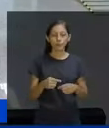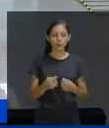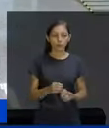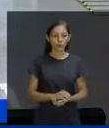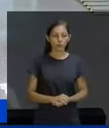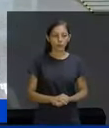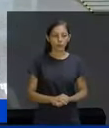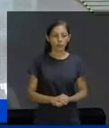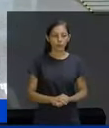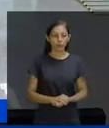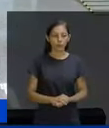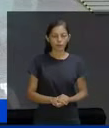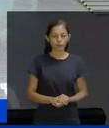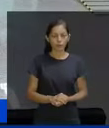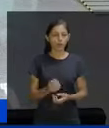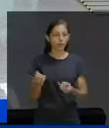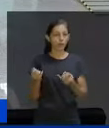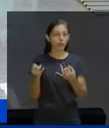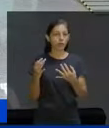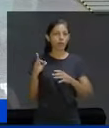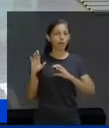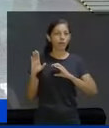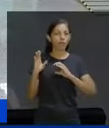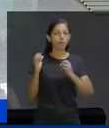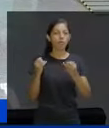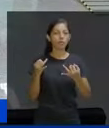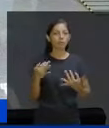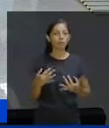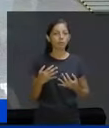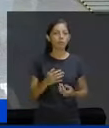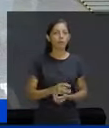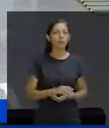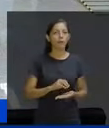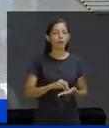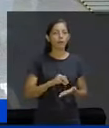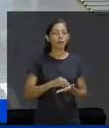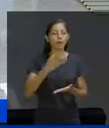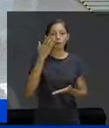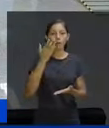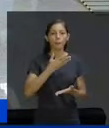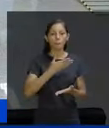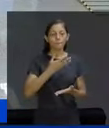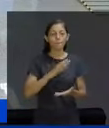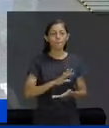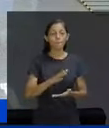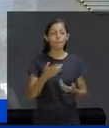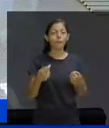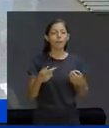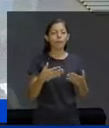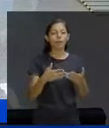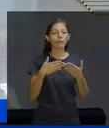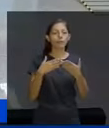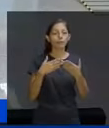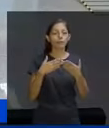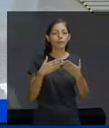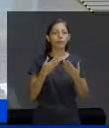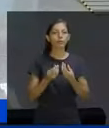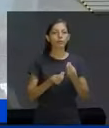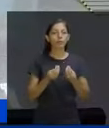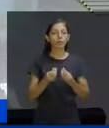embargante, quando alega ausência de robustez no conjunto probatório, apenas busca a rediscussão da causa, não obstante o